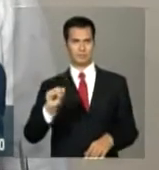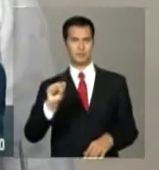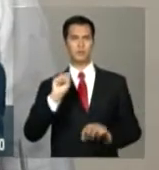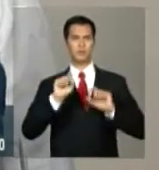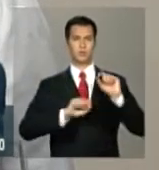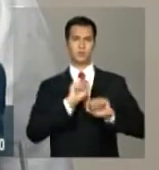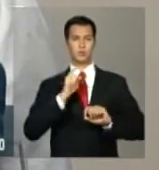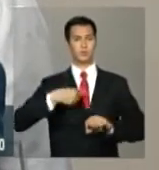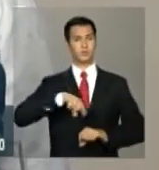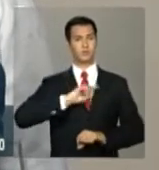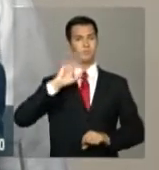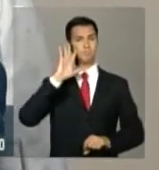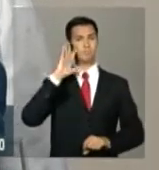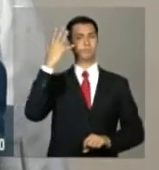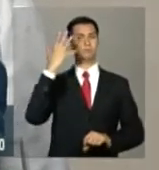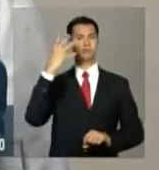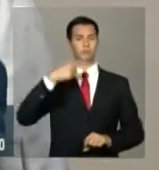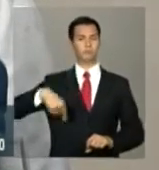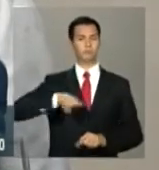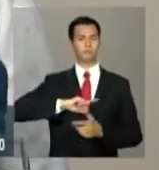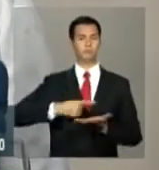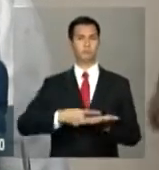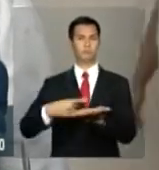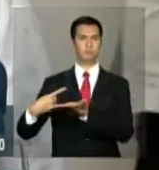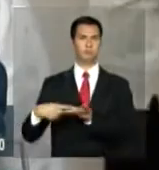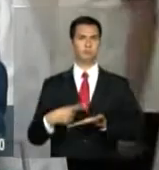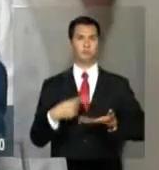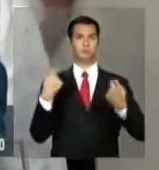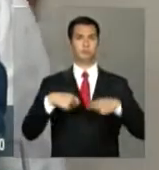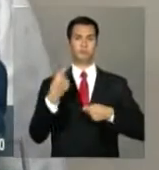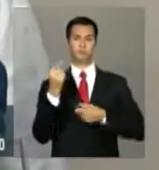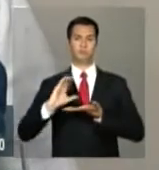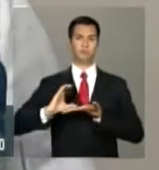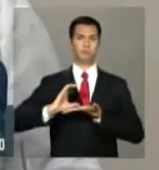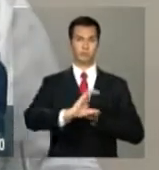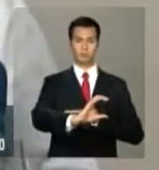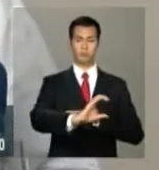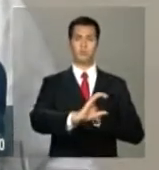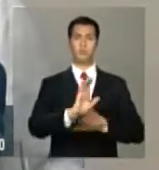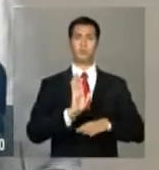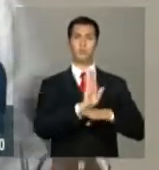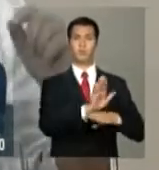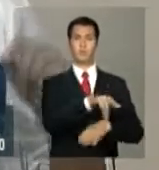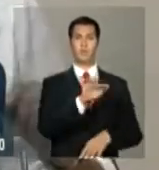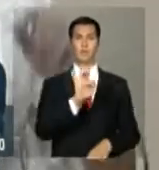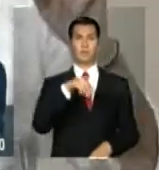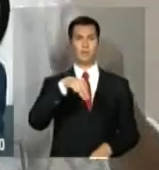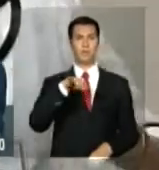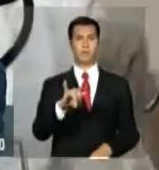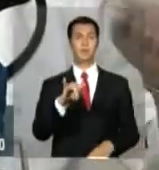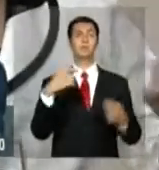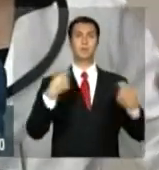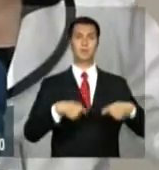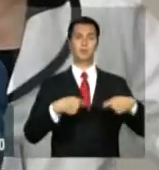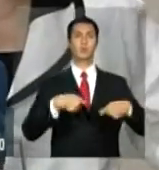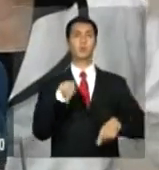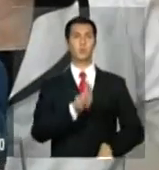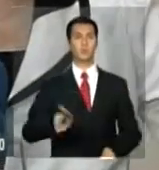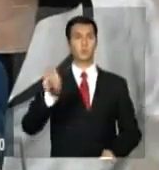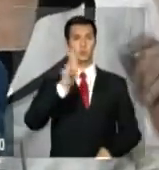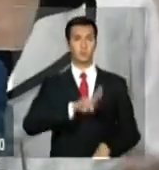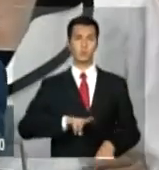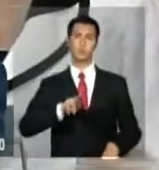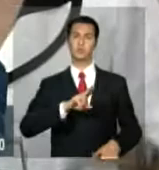recursos que nós aportamos, eles tenham uma utilização, obviamente, após se utilizar todos os